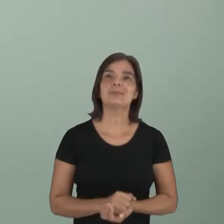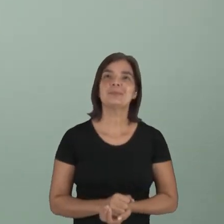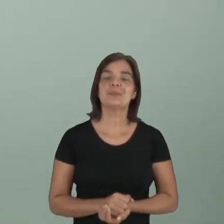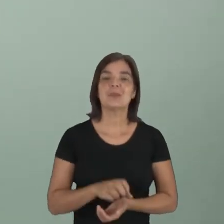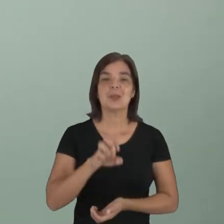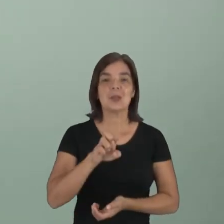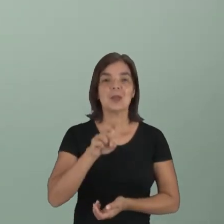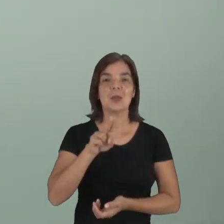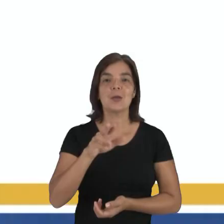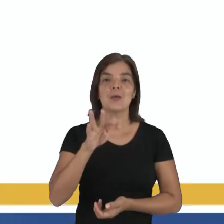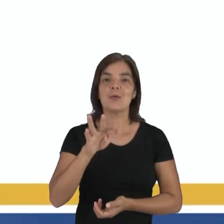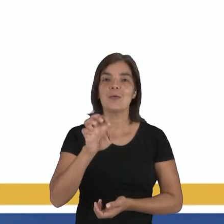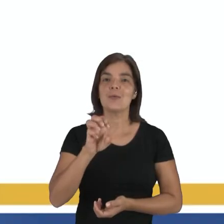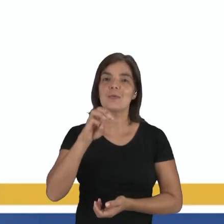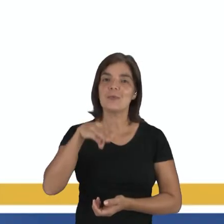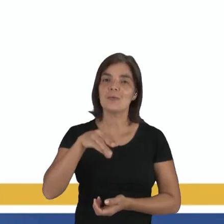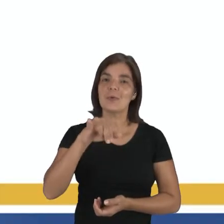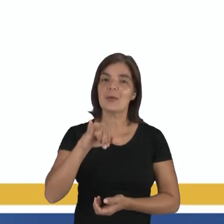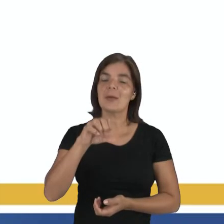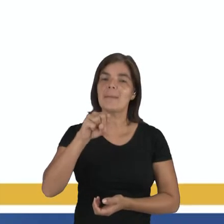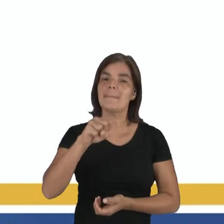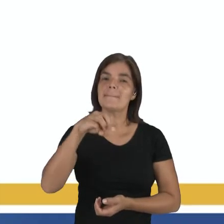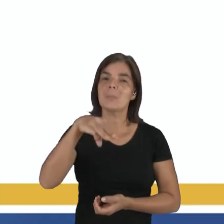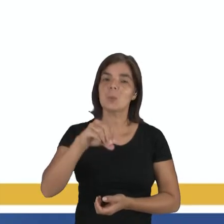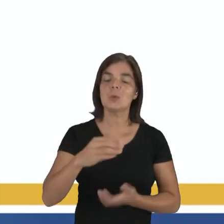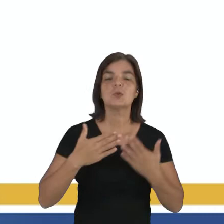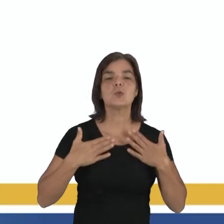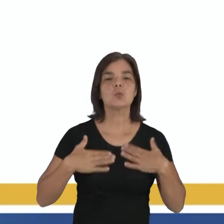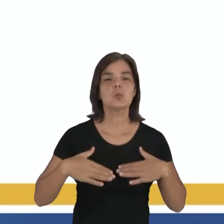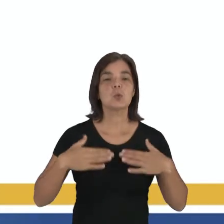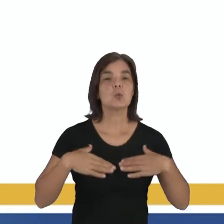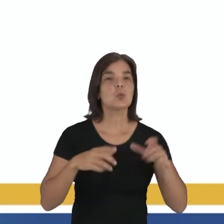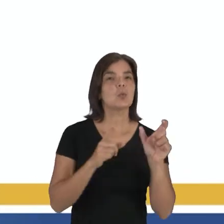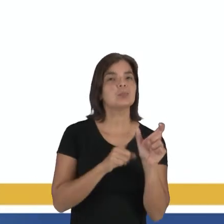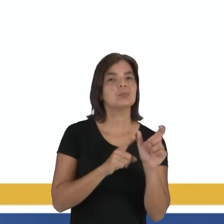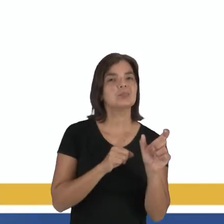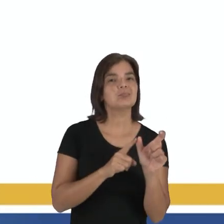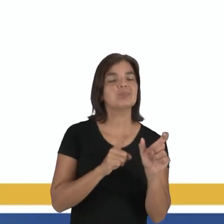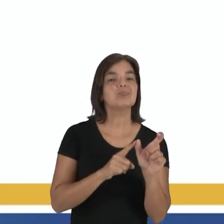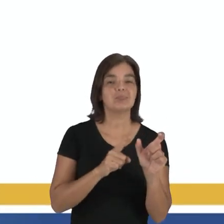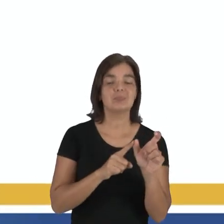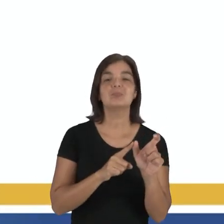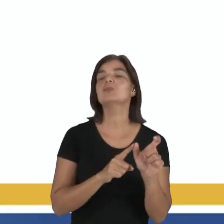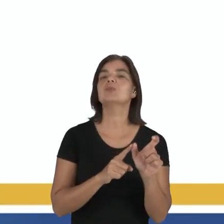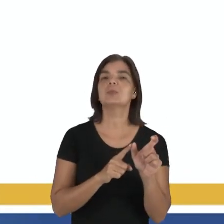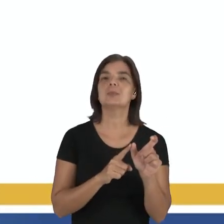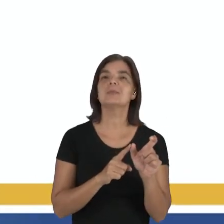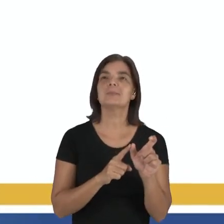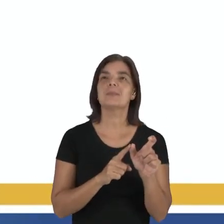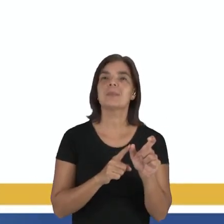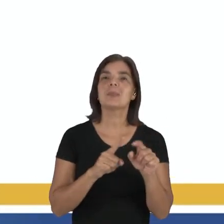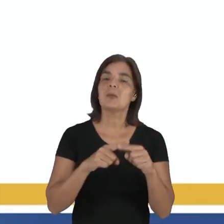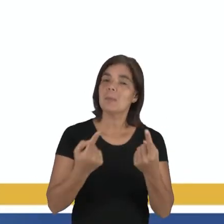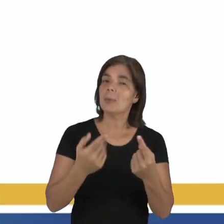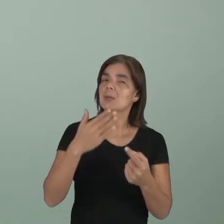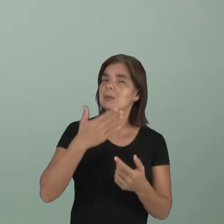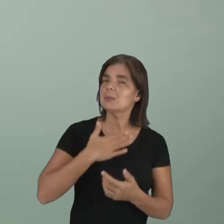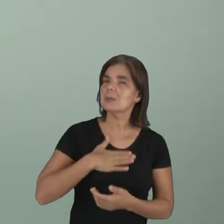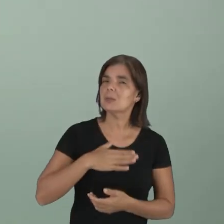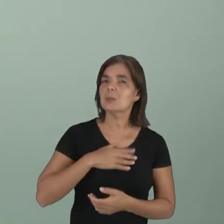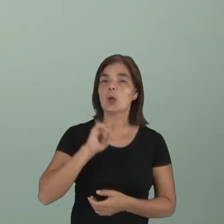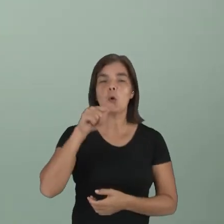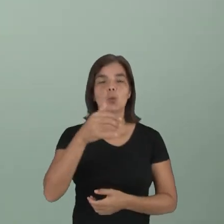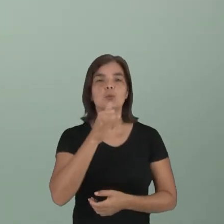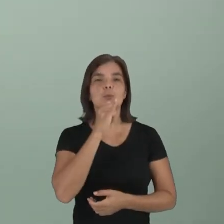de eufemismo, quando você suaviza uma expressão, tornando-a, né, mais amena. Quer